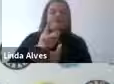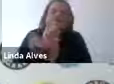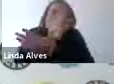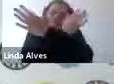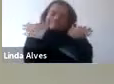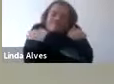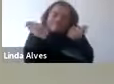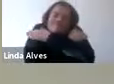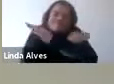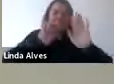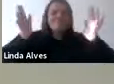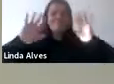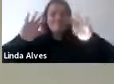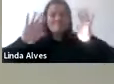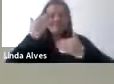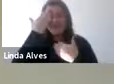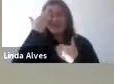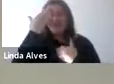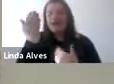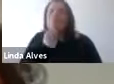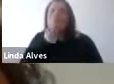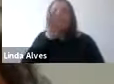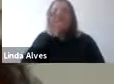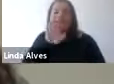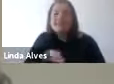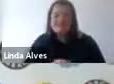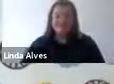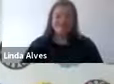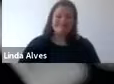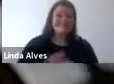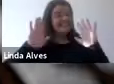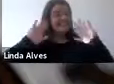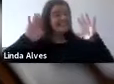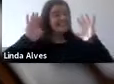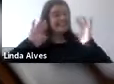Cid. Também, Gilcema. Boa tarde. Tchau, tchau.